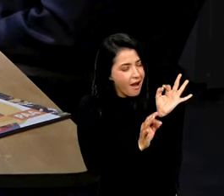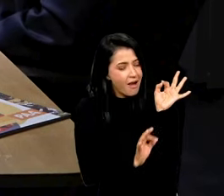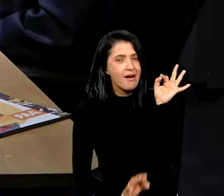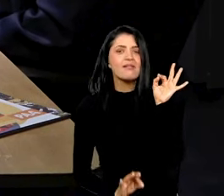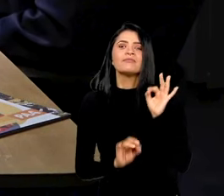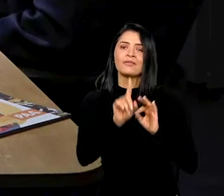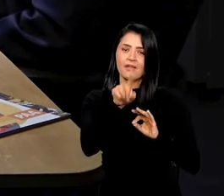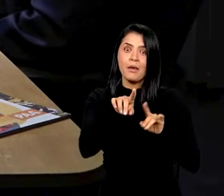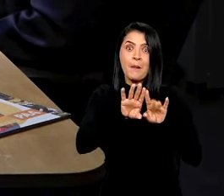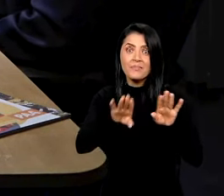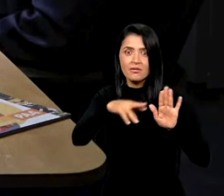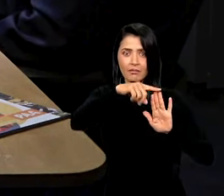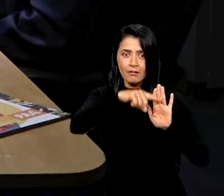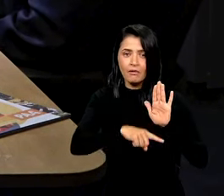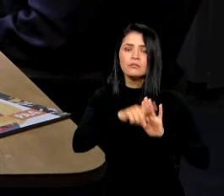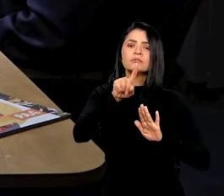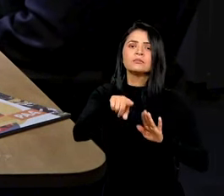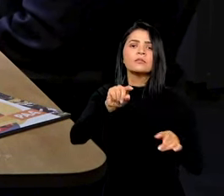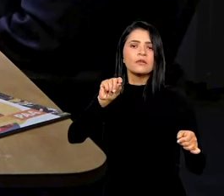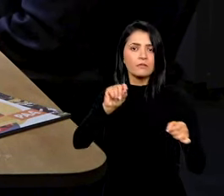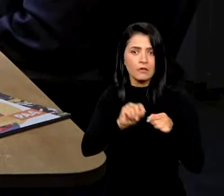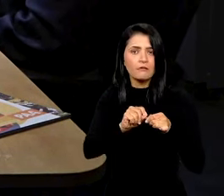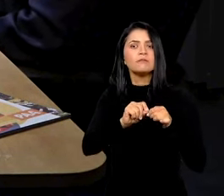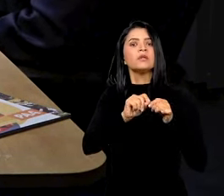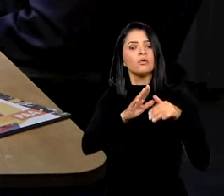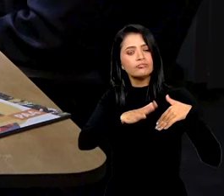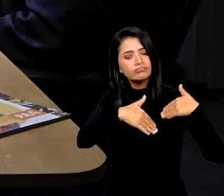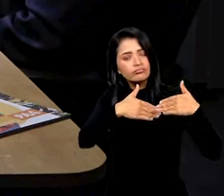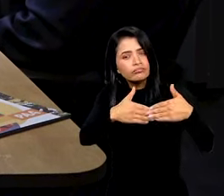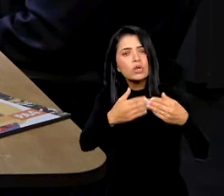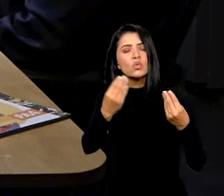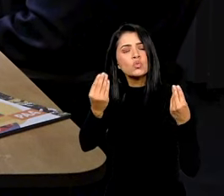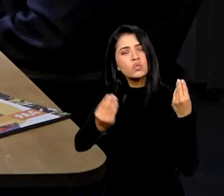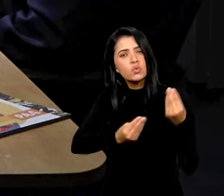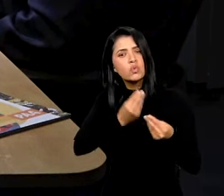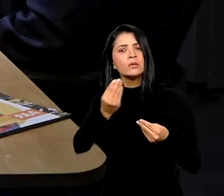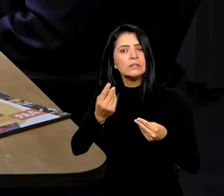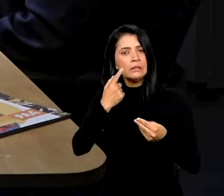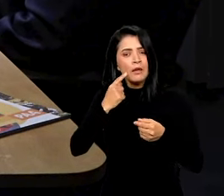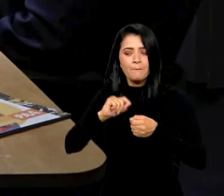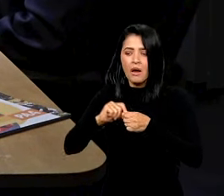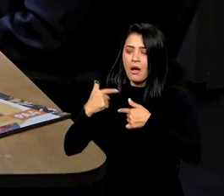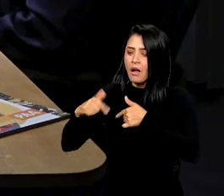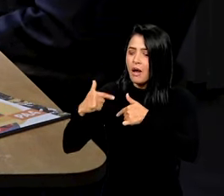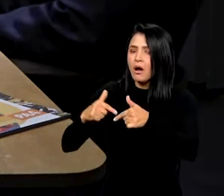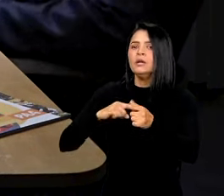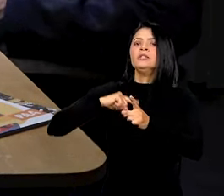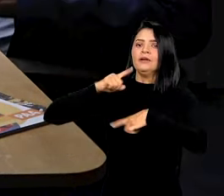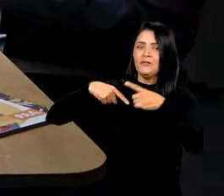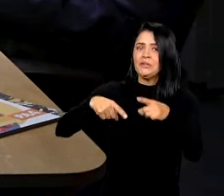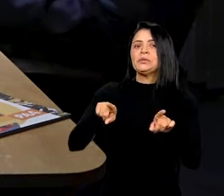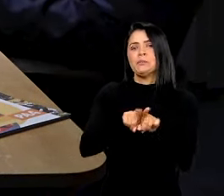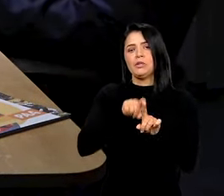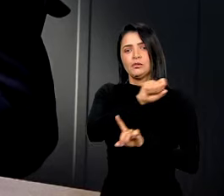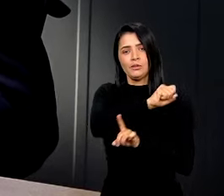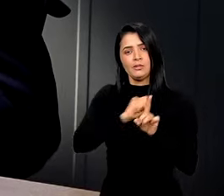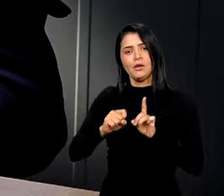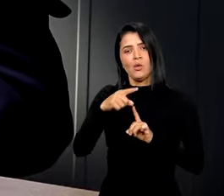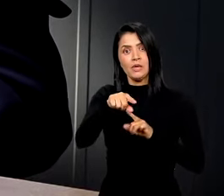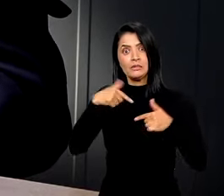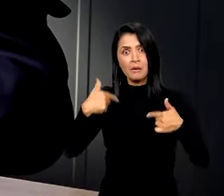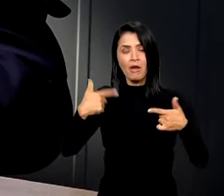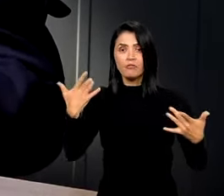mas essa agenda está sendo progressivamente enfrentada e com avanços sociais. E essa ação